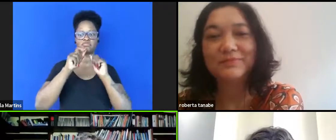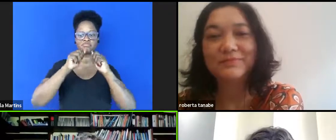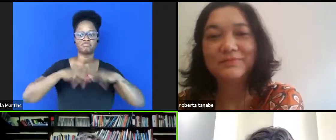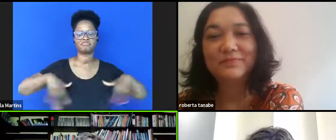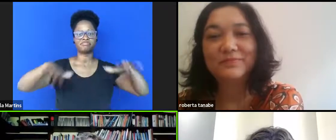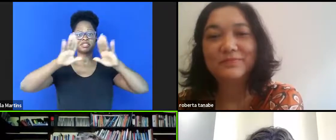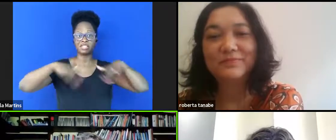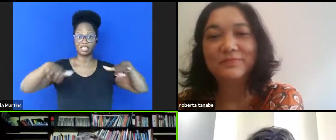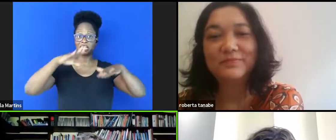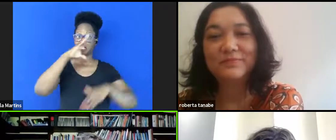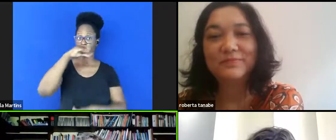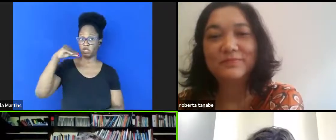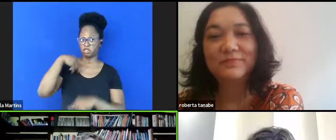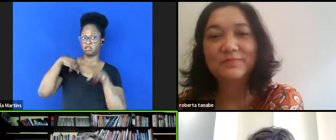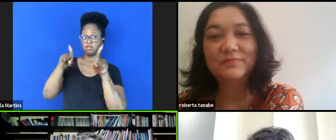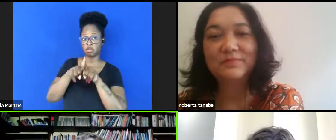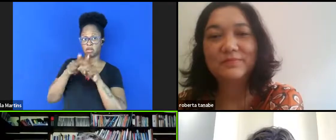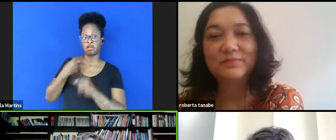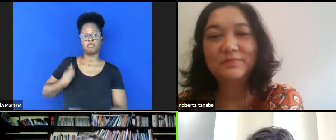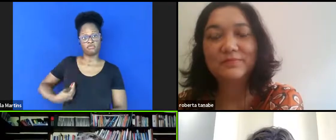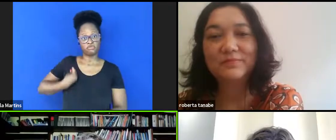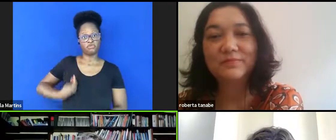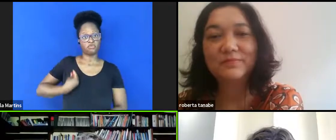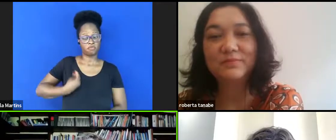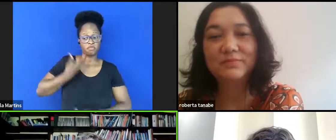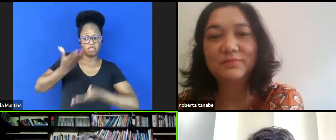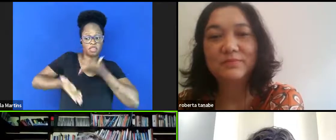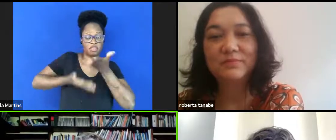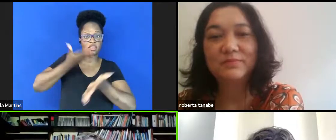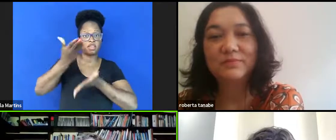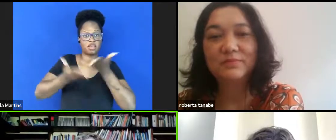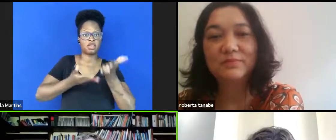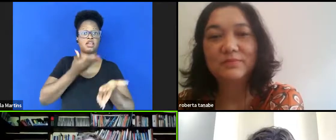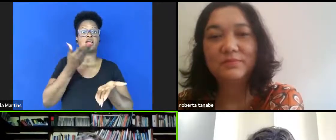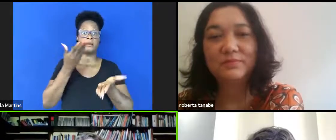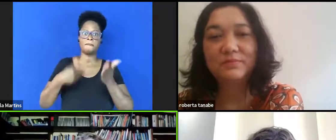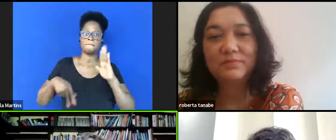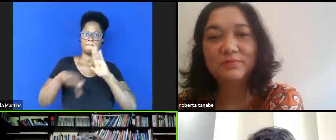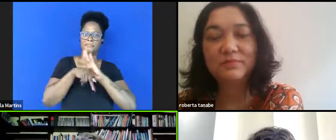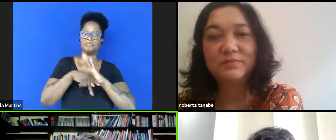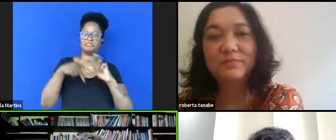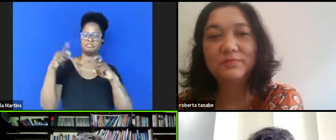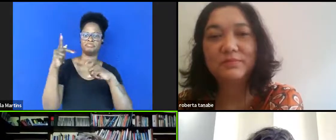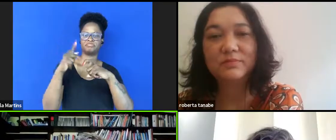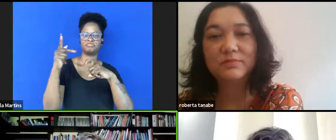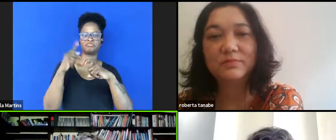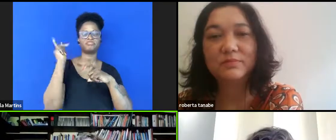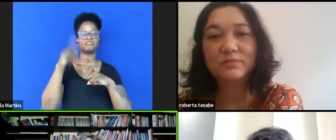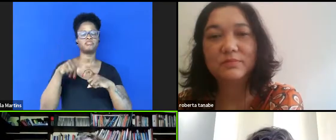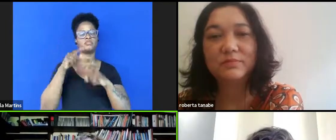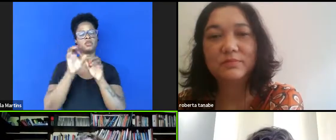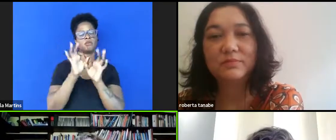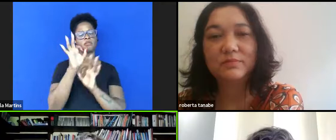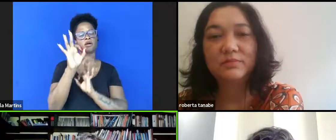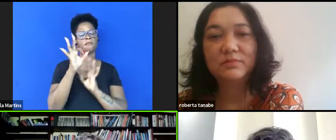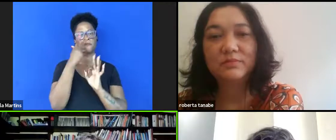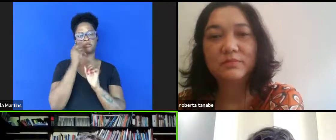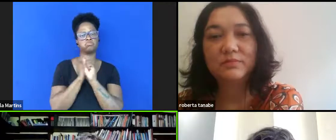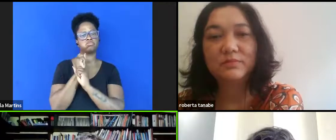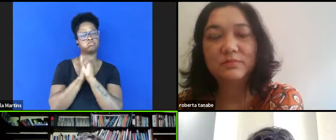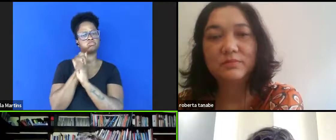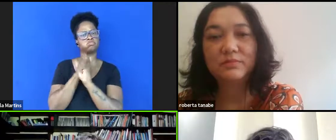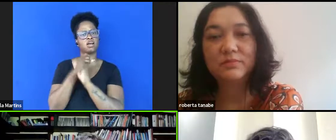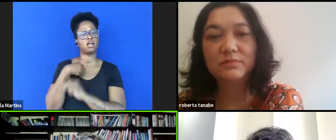crianças e adolescentes que vivem, né, em terapia intensiva pediátrica de uma forma muito prolongada. Ela aciona